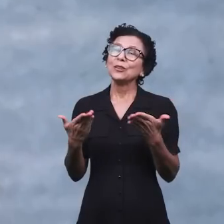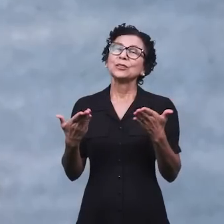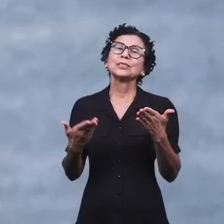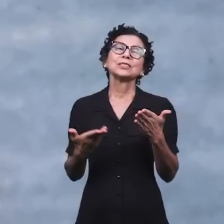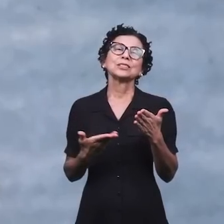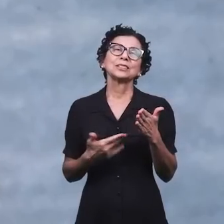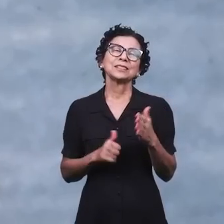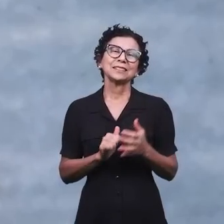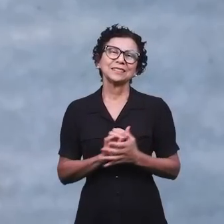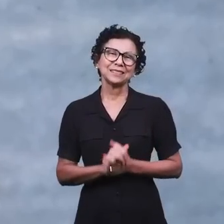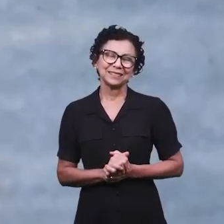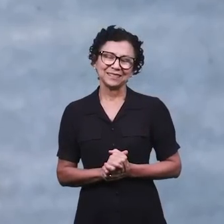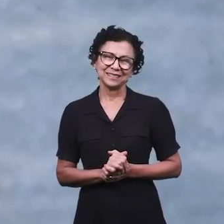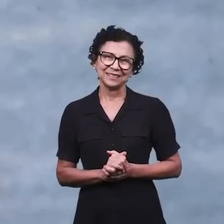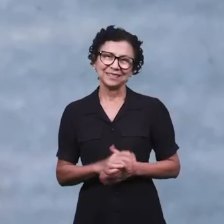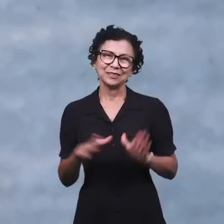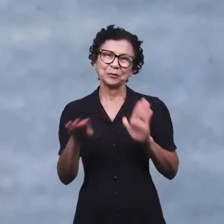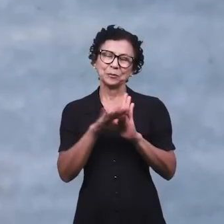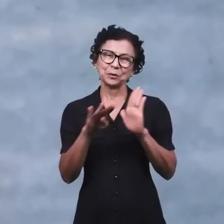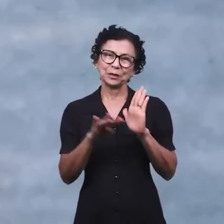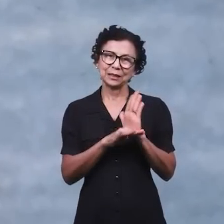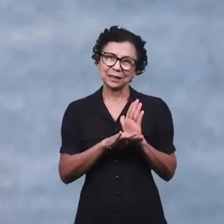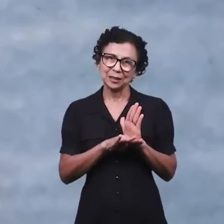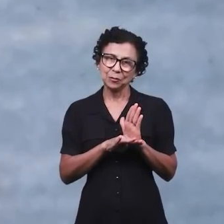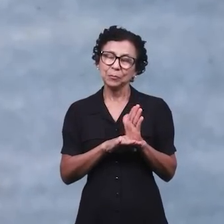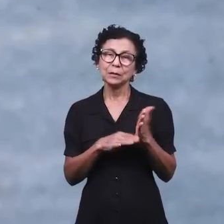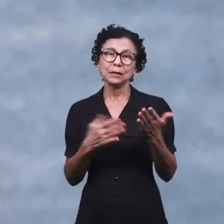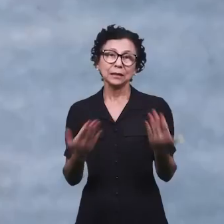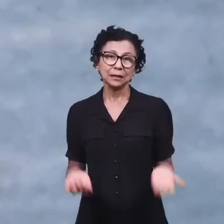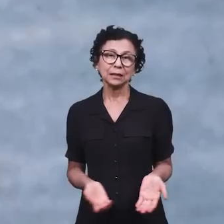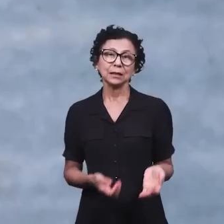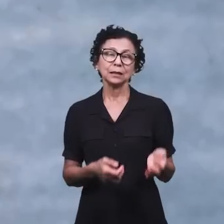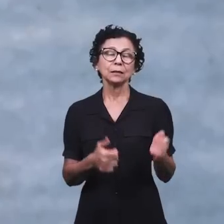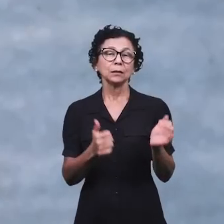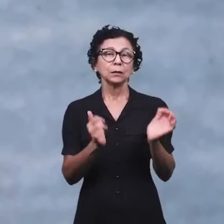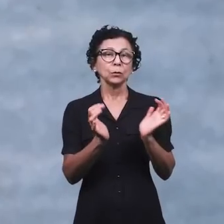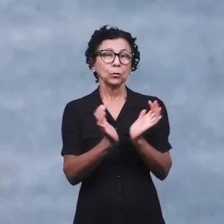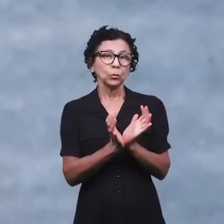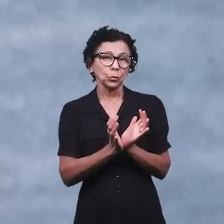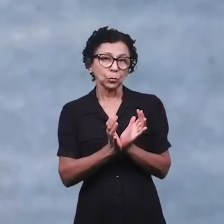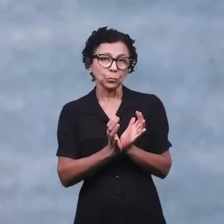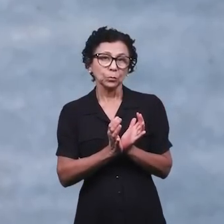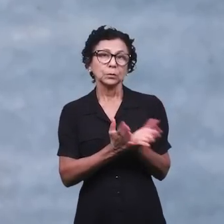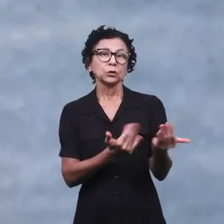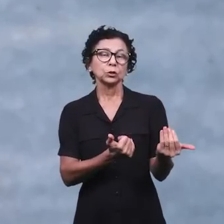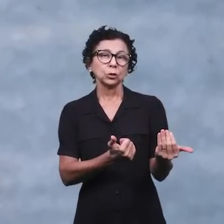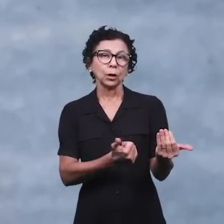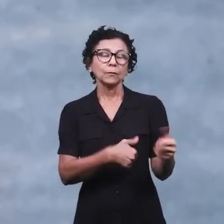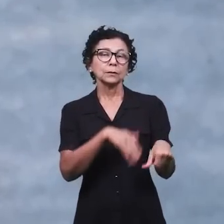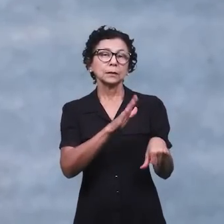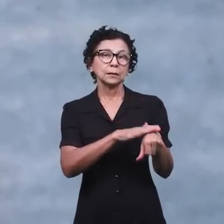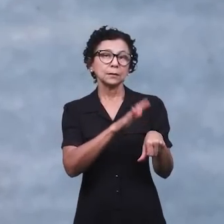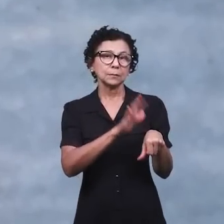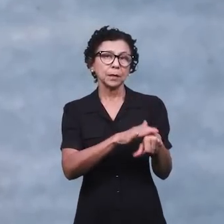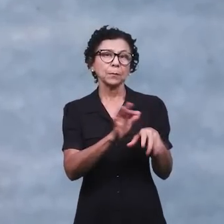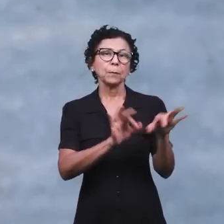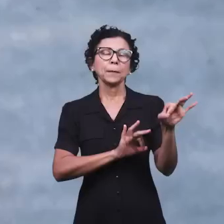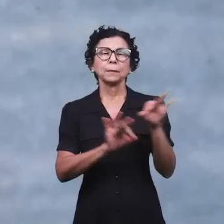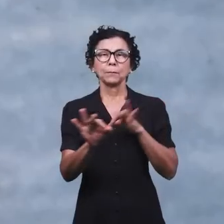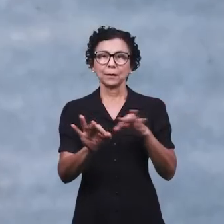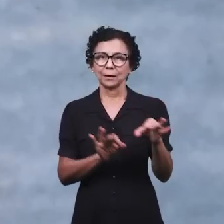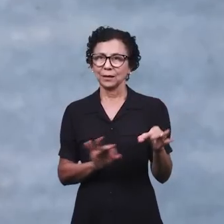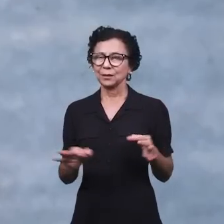um programa de jovens feito por jovens e para jovens. E mais uma vez estamos aqui com